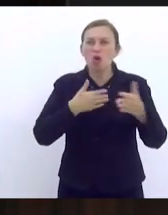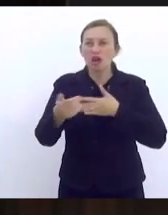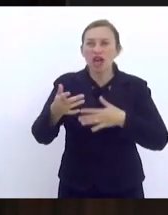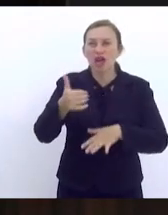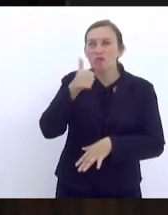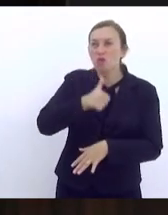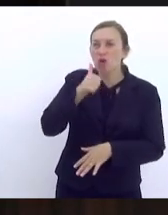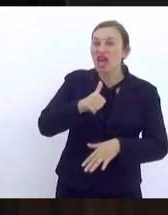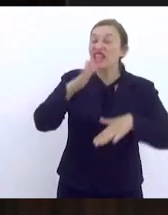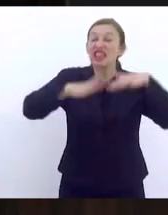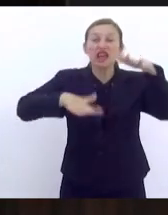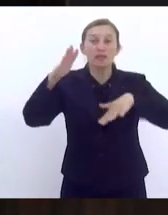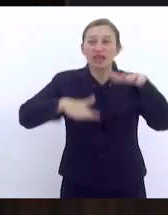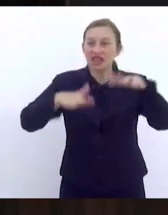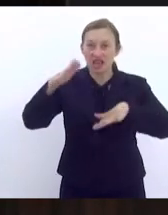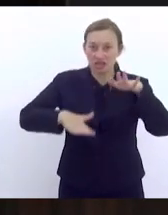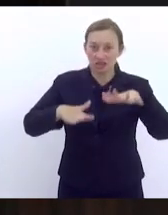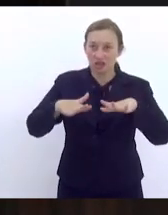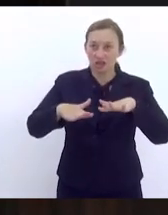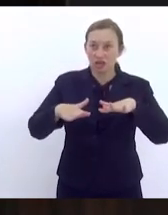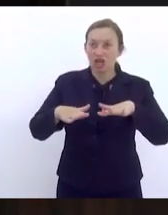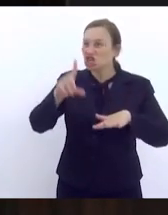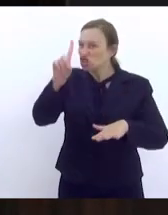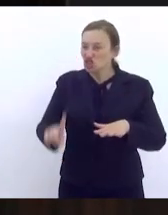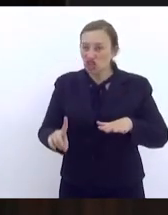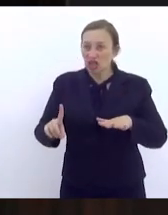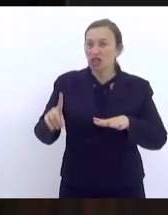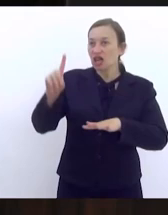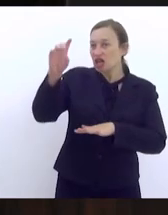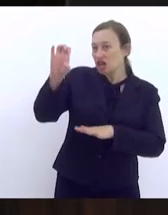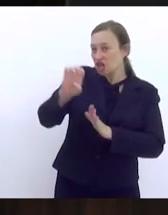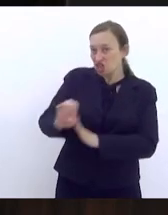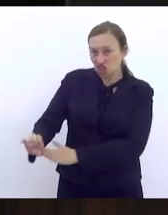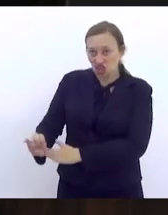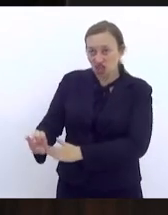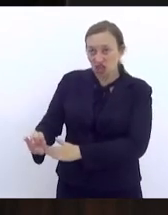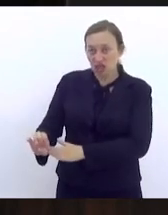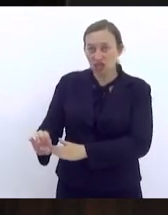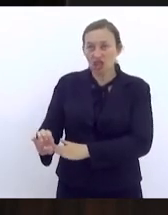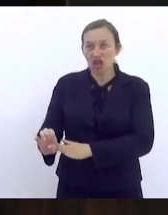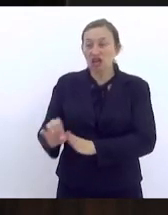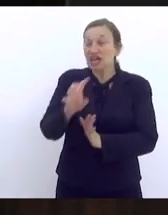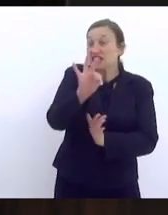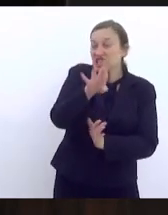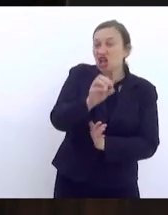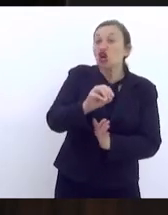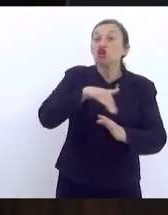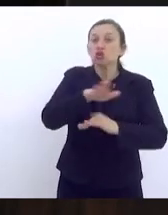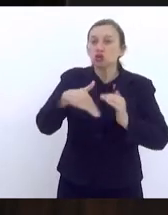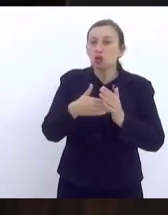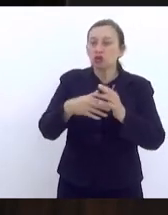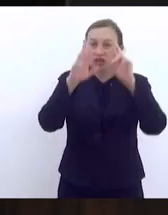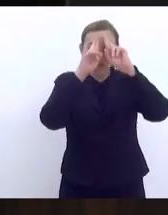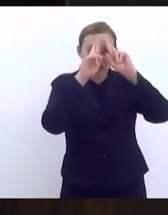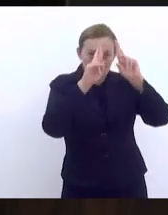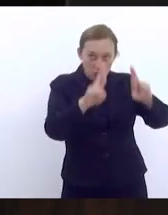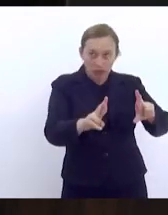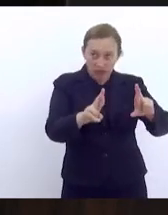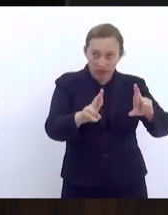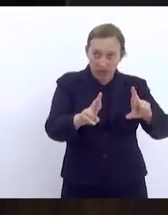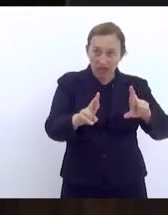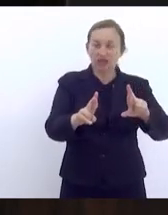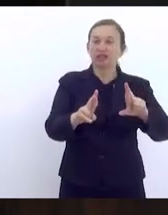independente é de direita de esquerda de centro todas precisam ser respeitadas